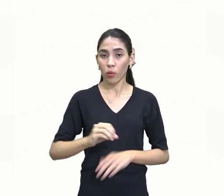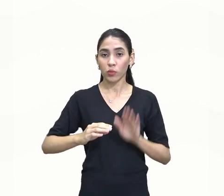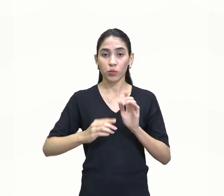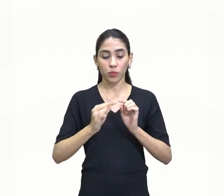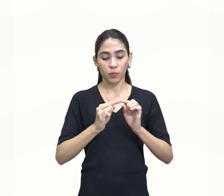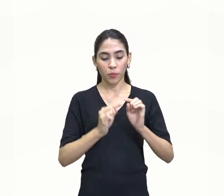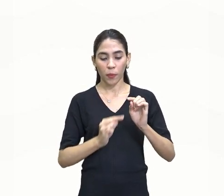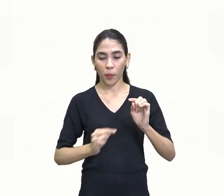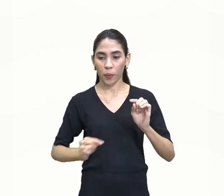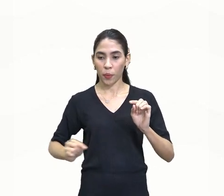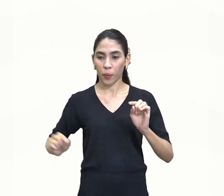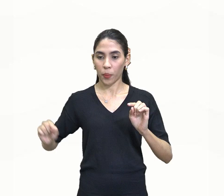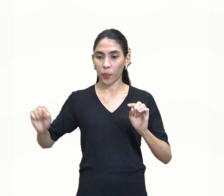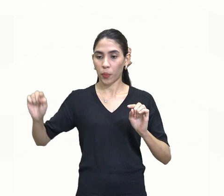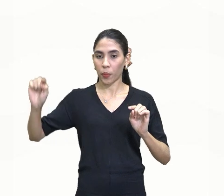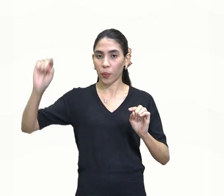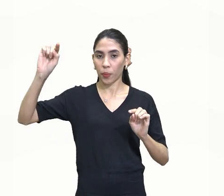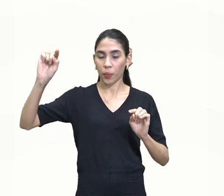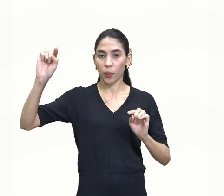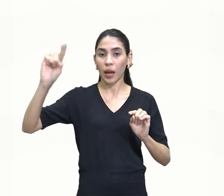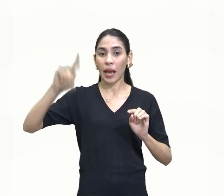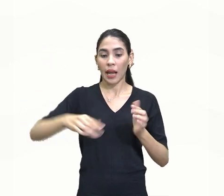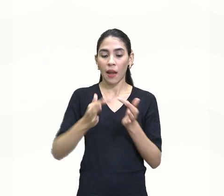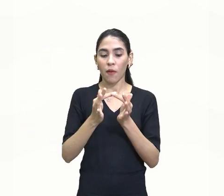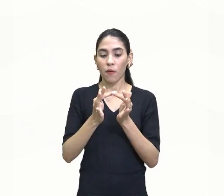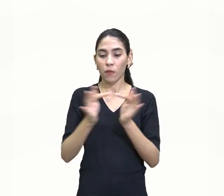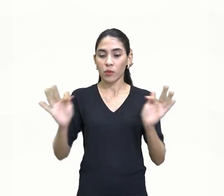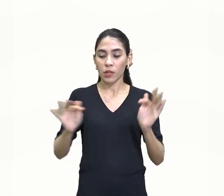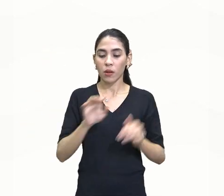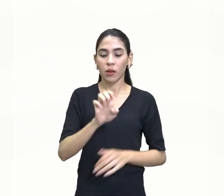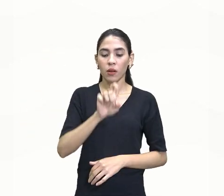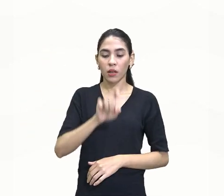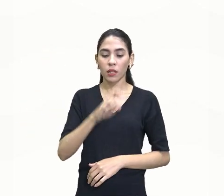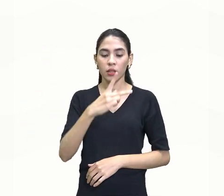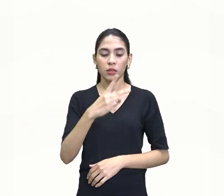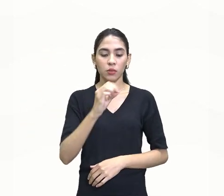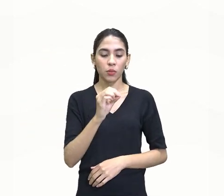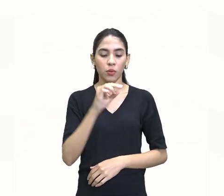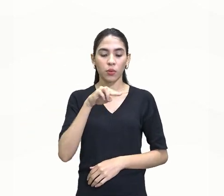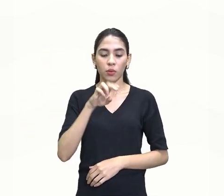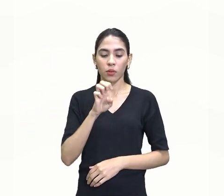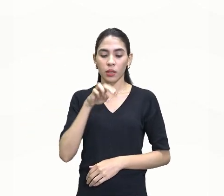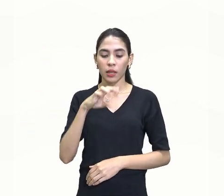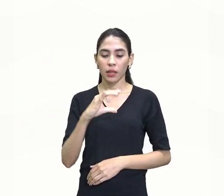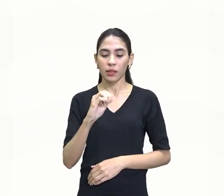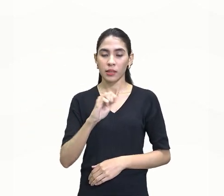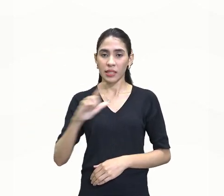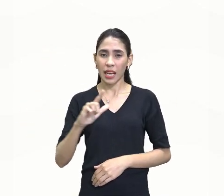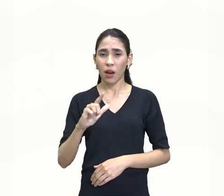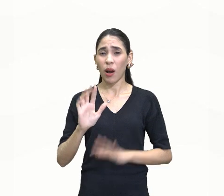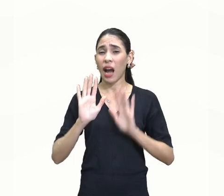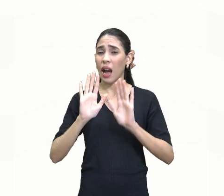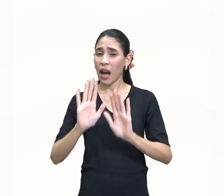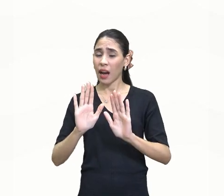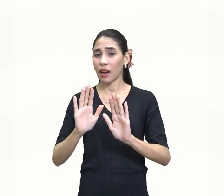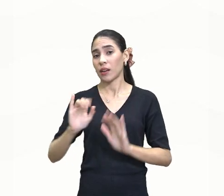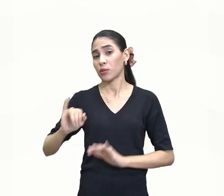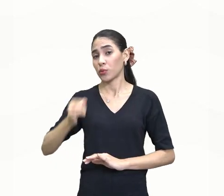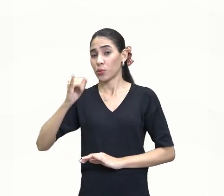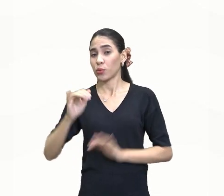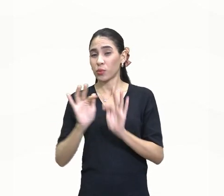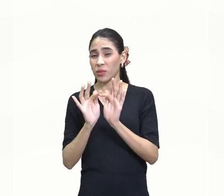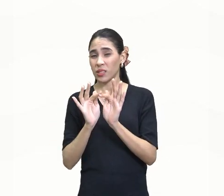é exponencial. É algo que cresce muito rápido. Os juros simples, ele não vai crescer tão rápido